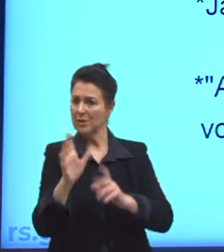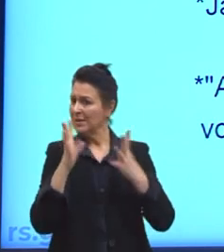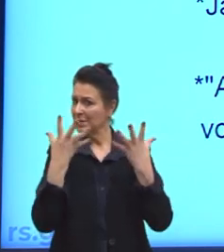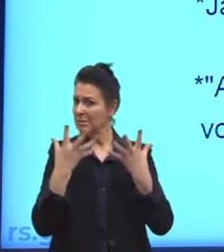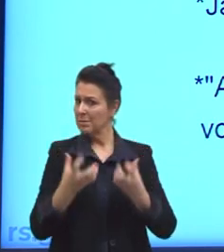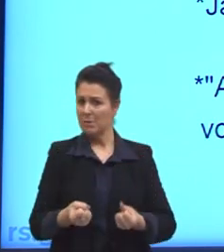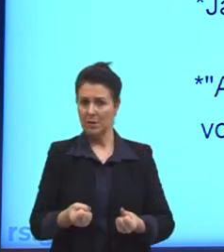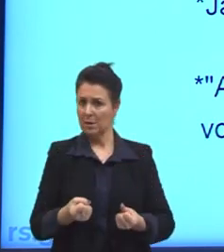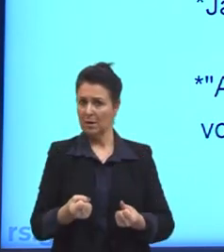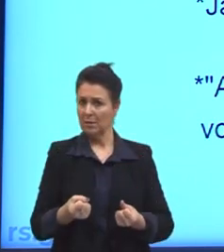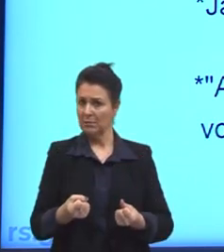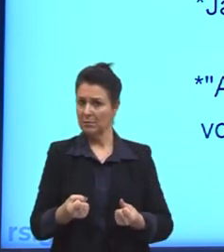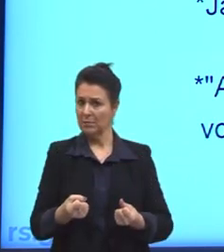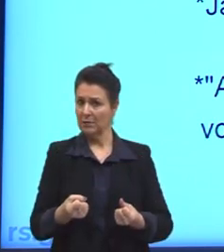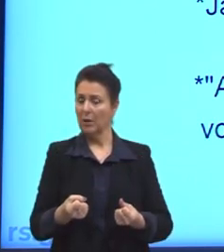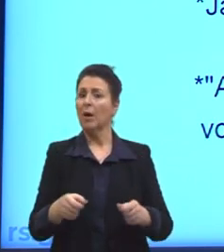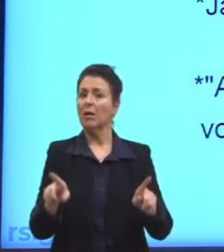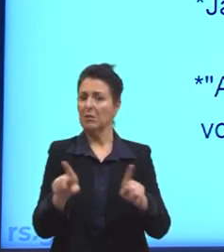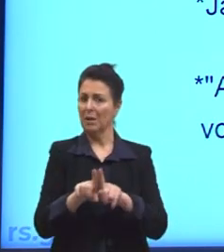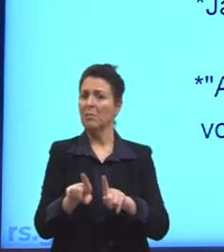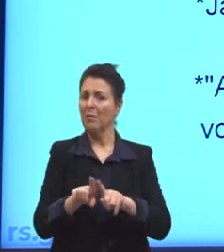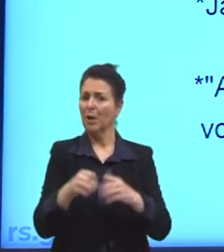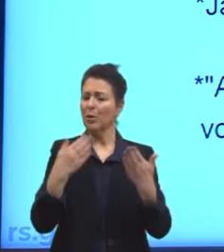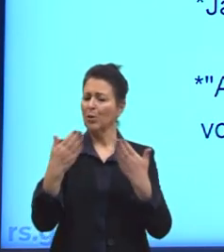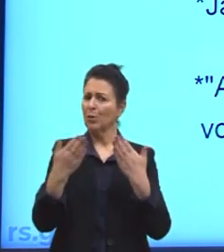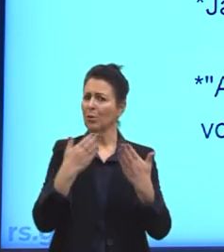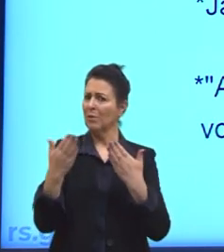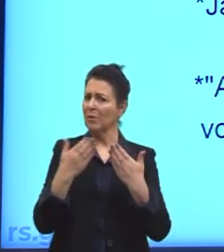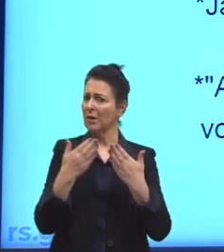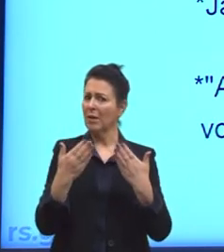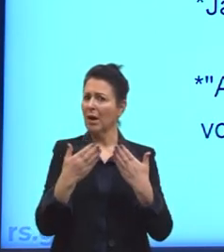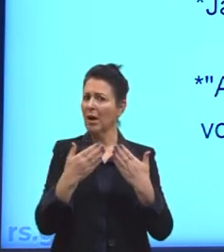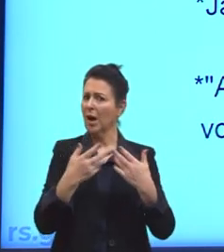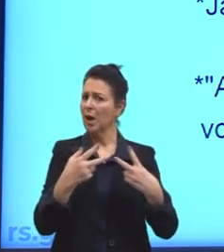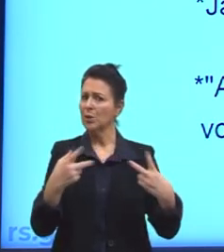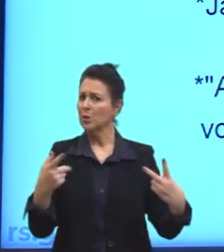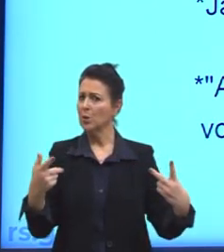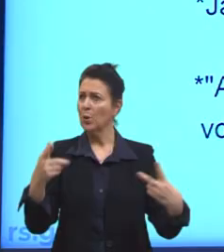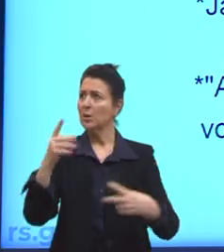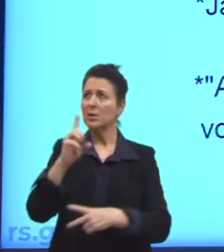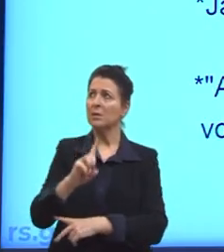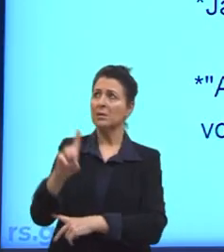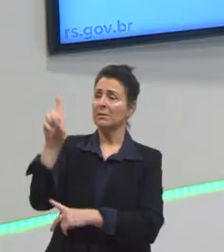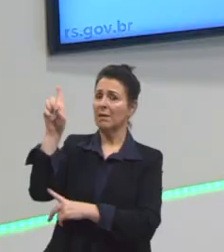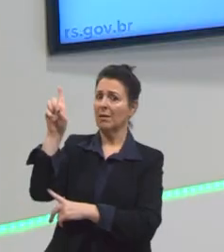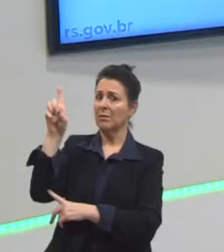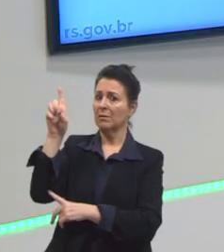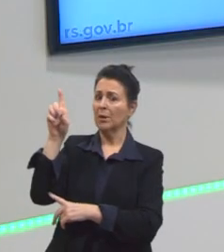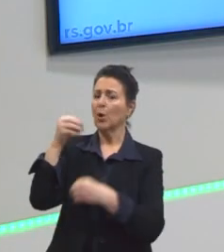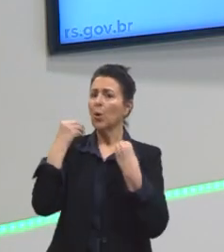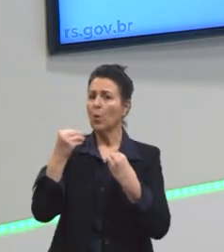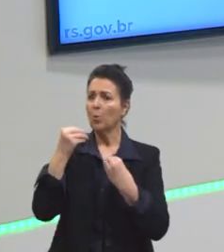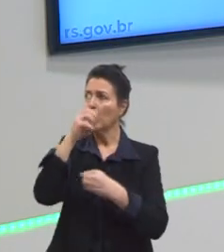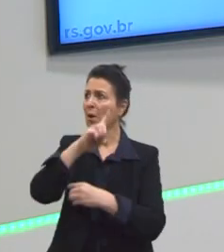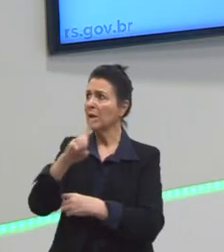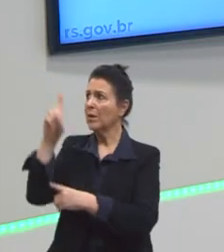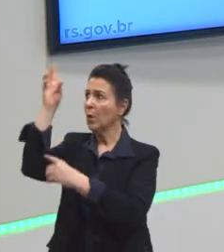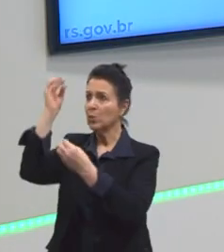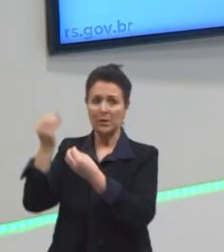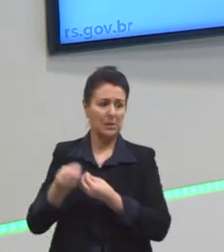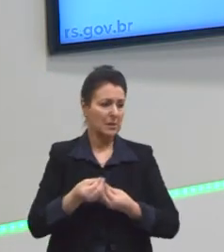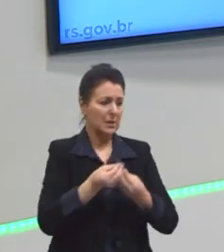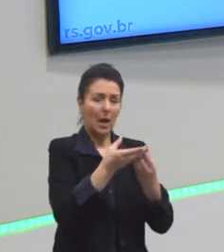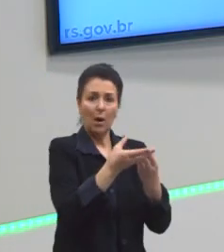estaria questionando as verdades eternas de Deus então se 10 que dava o poder aos monarcas